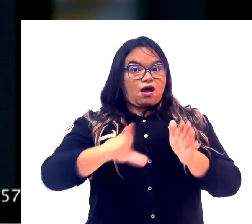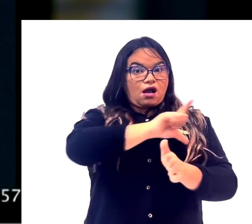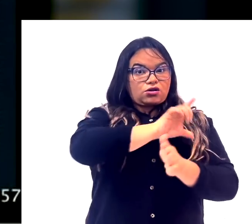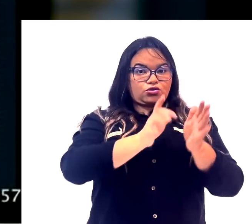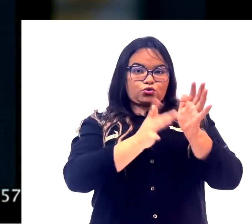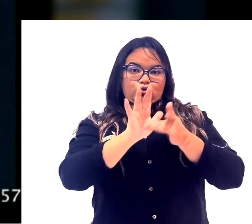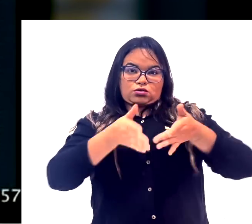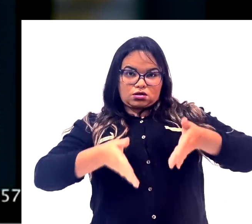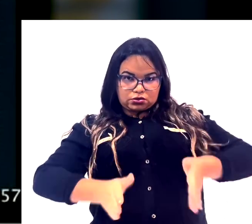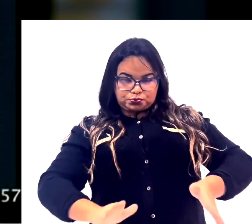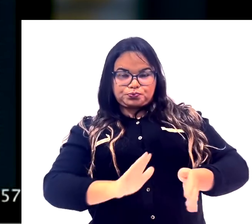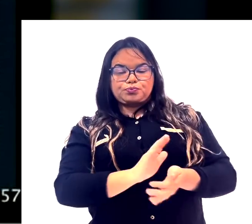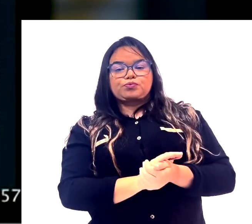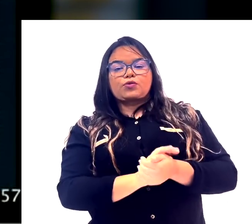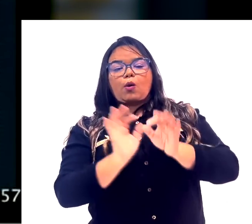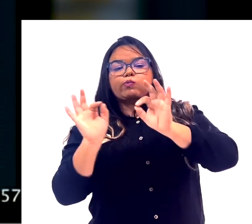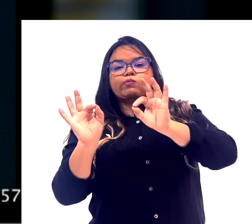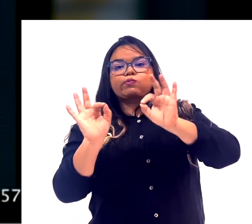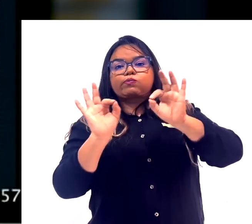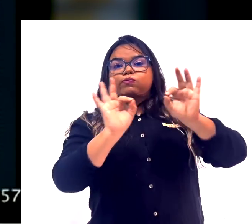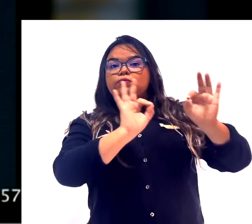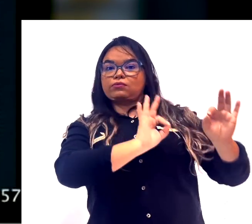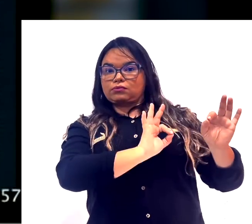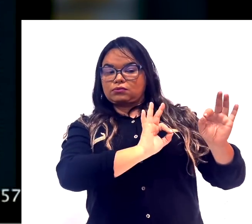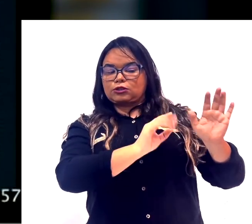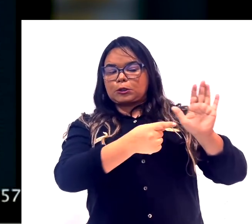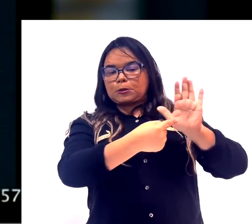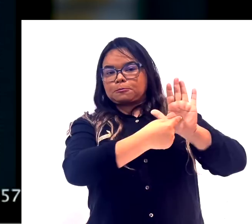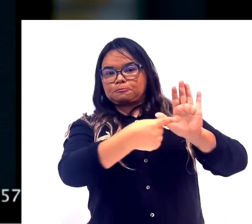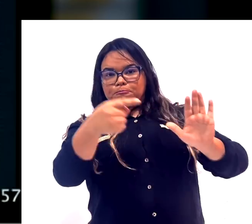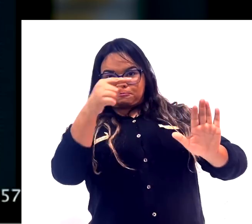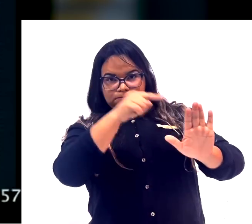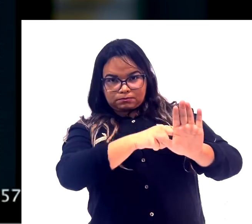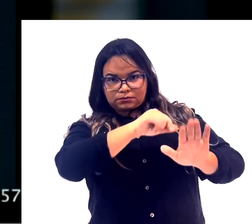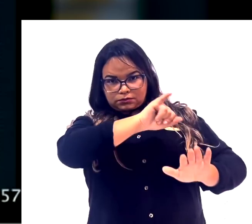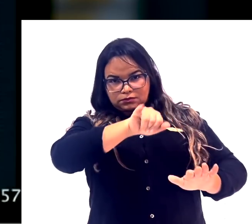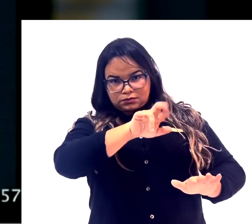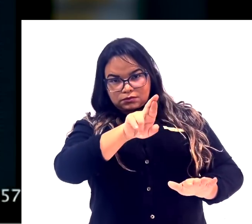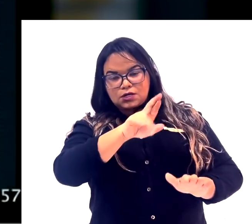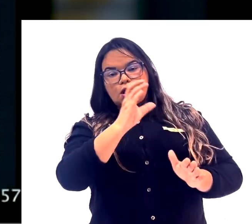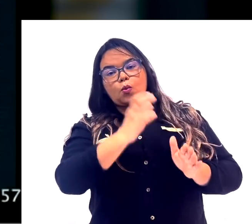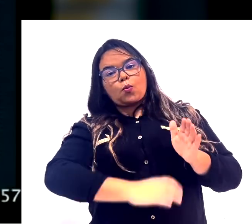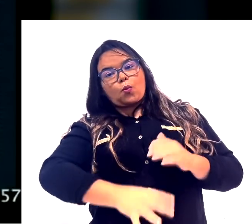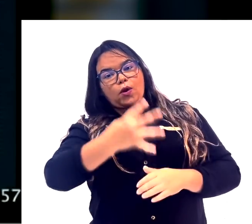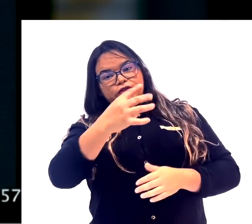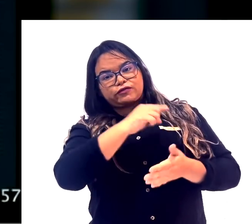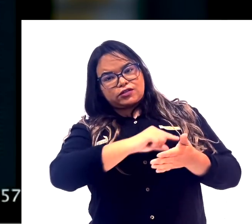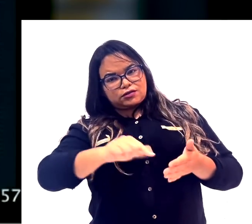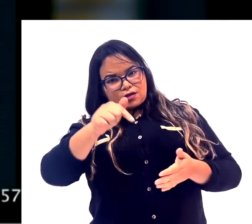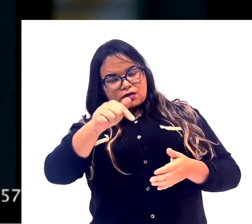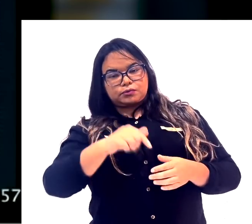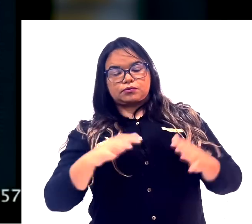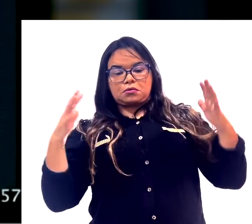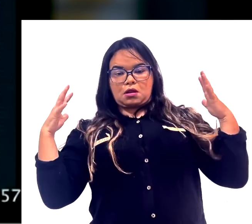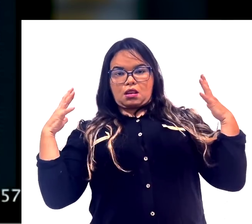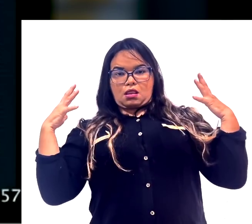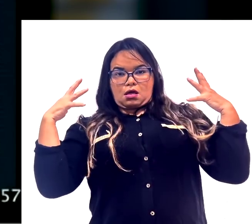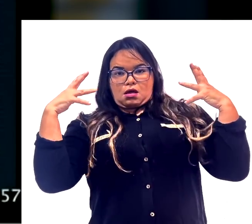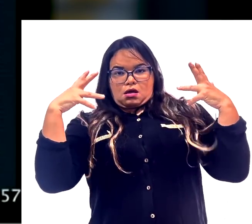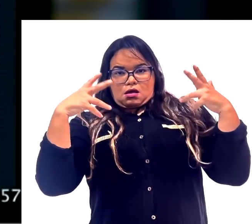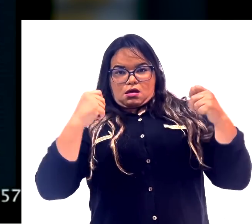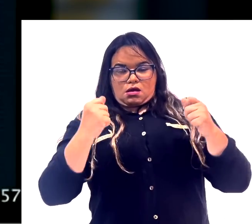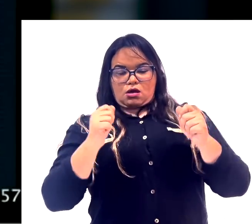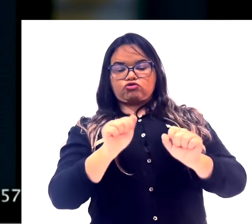Vamos dar uma vista de olhos em relação ao simbolismo. Jeremias 4, verso 7. Já um leão subiu da sua ramada, e